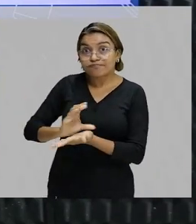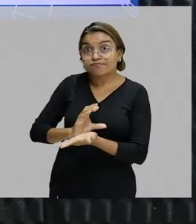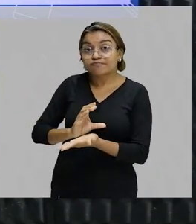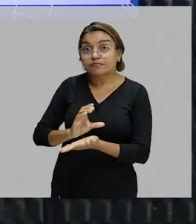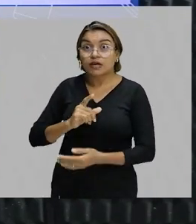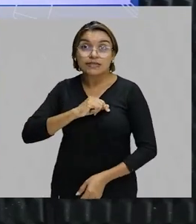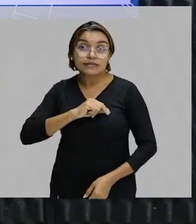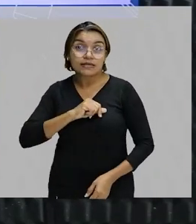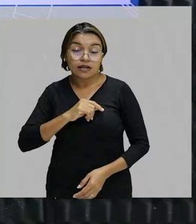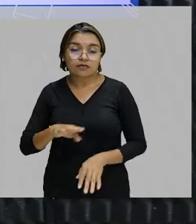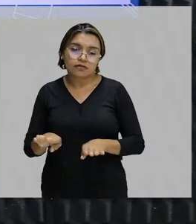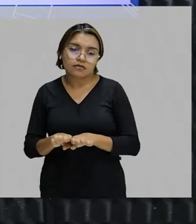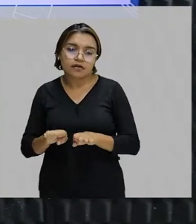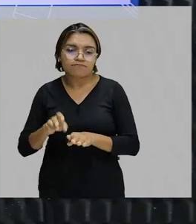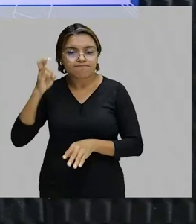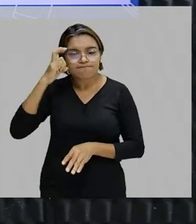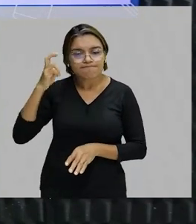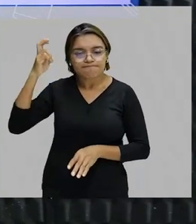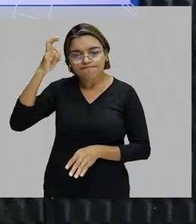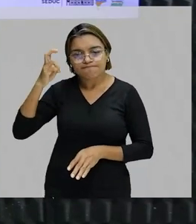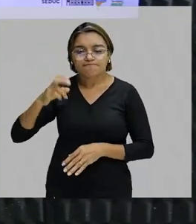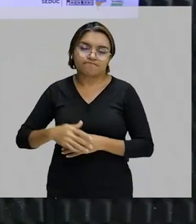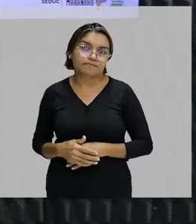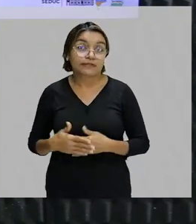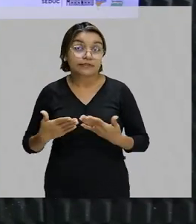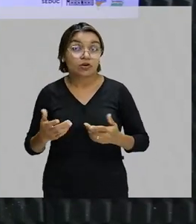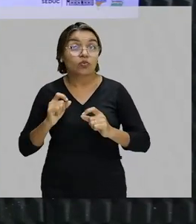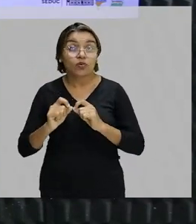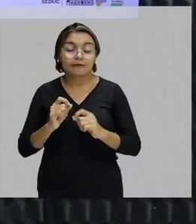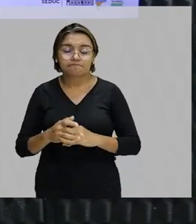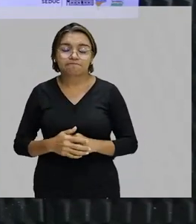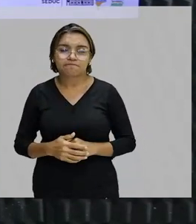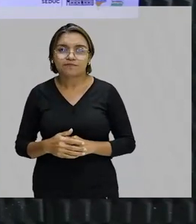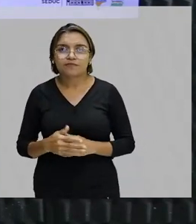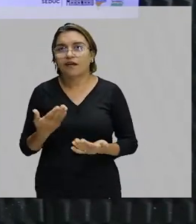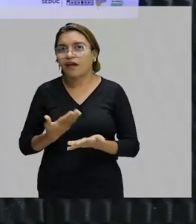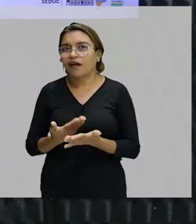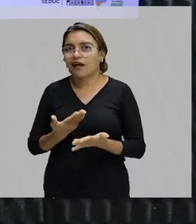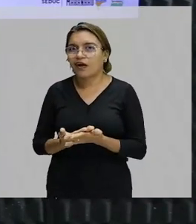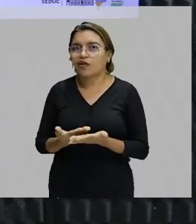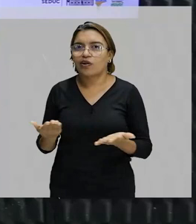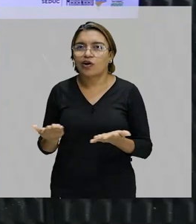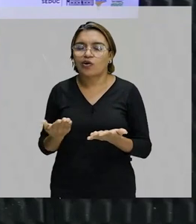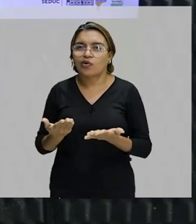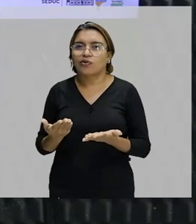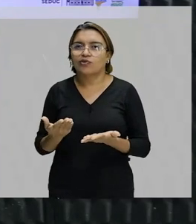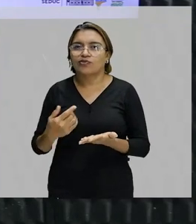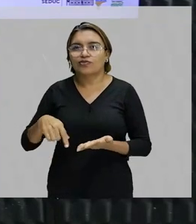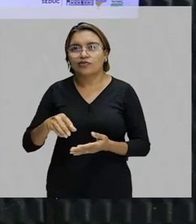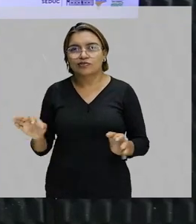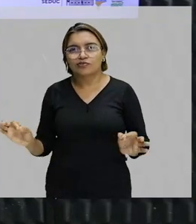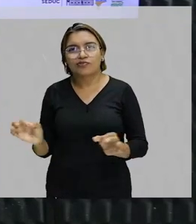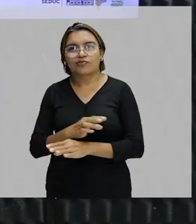direito à propriedade intelectual e com isso jovens a gente fecha as 10 regras do